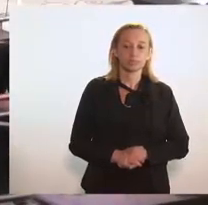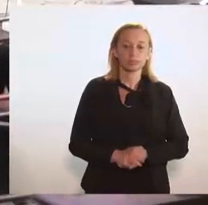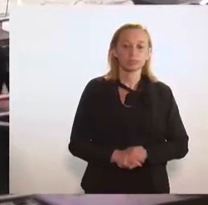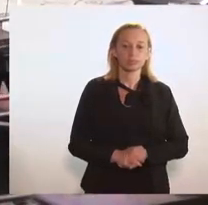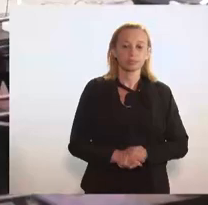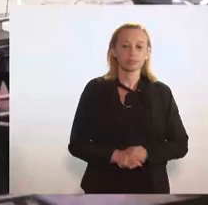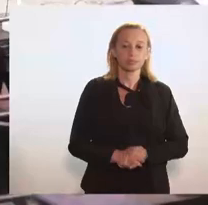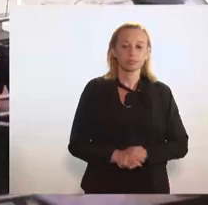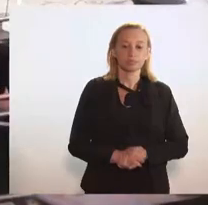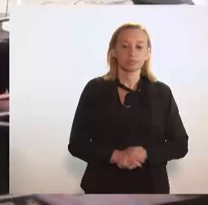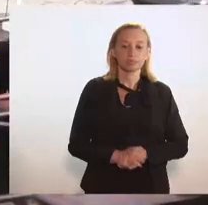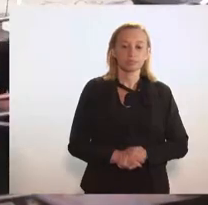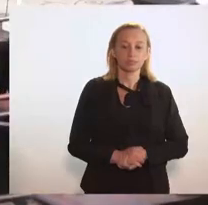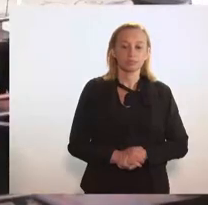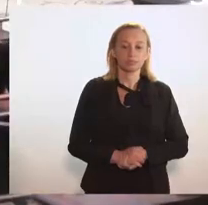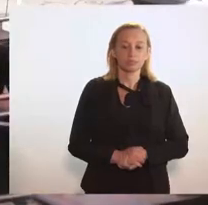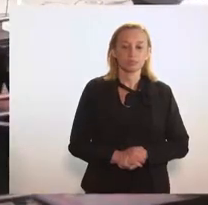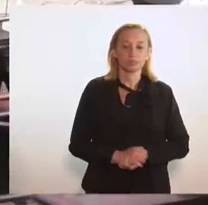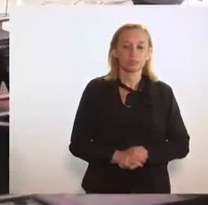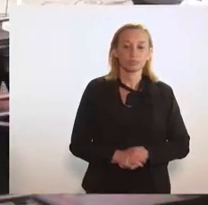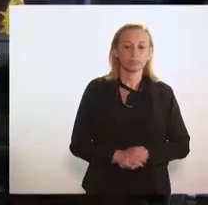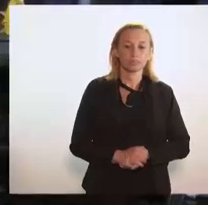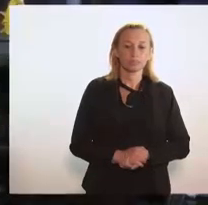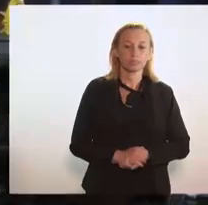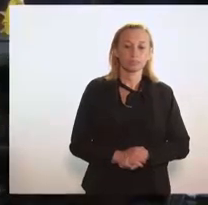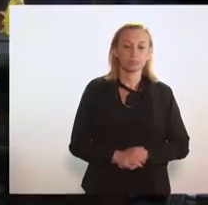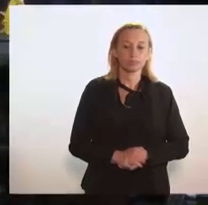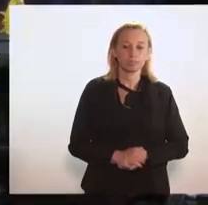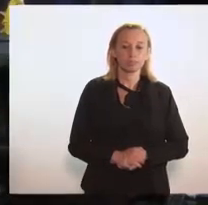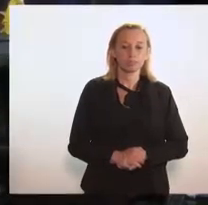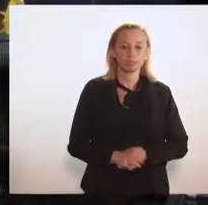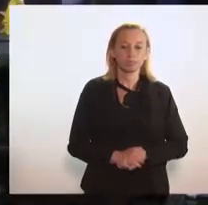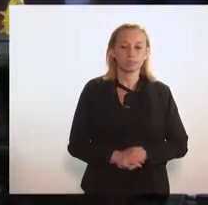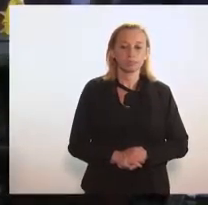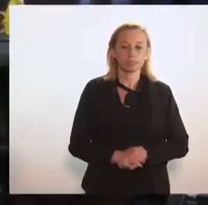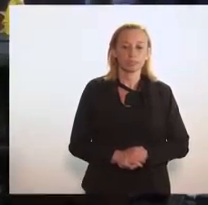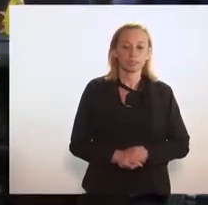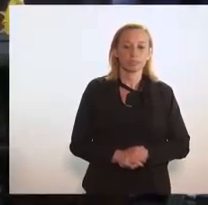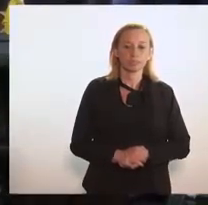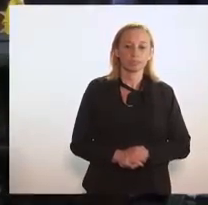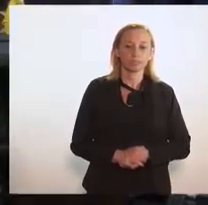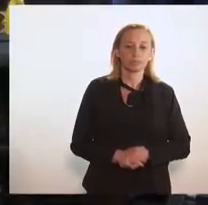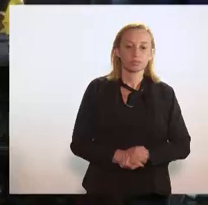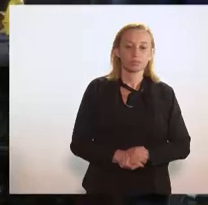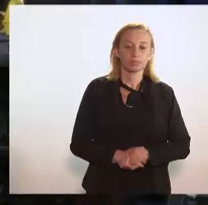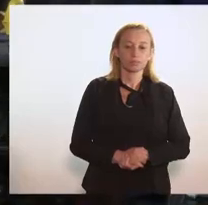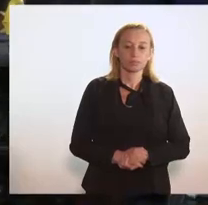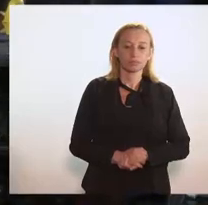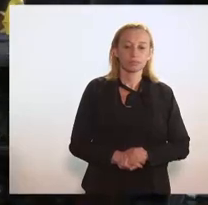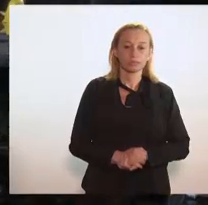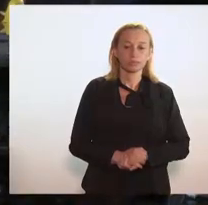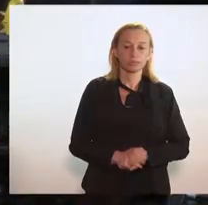Oi Angélica fala coisa com os pareceres emitidos nos